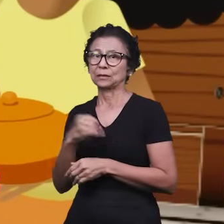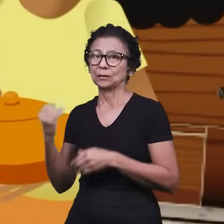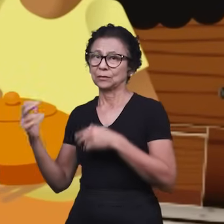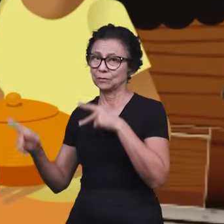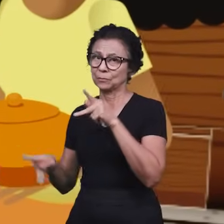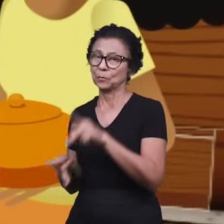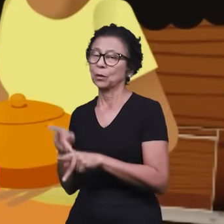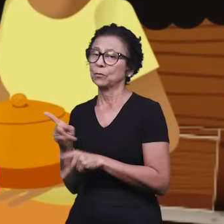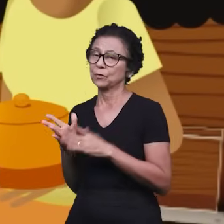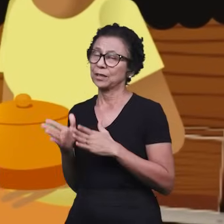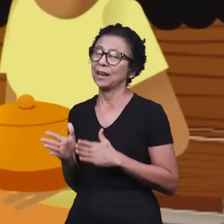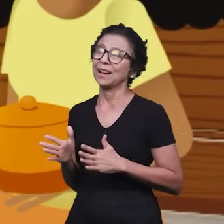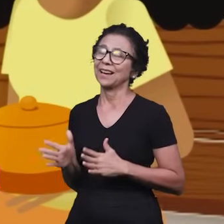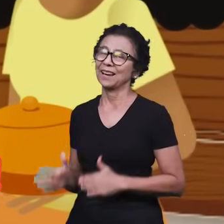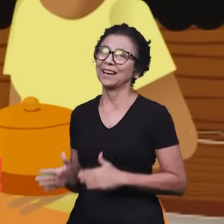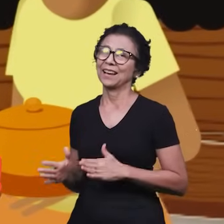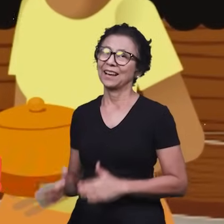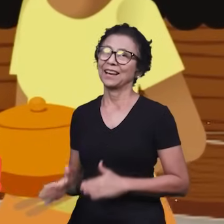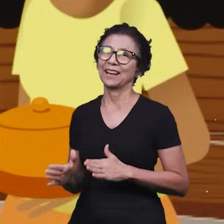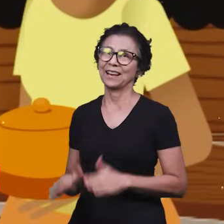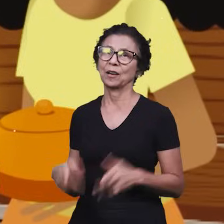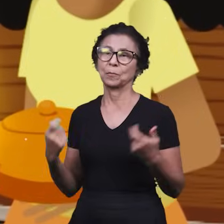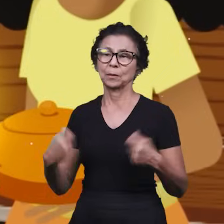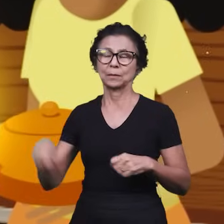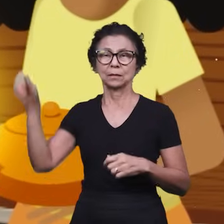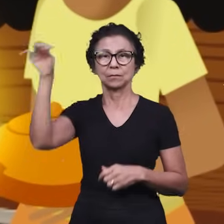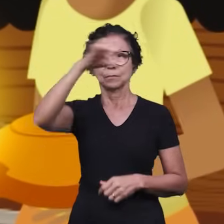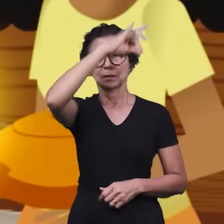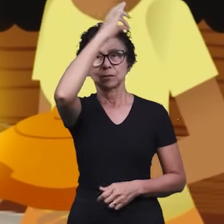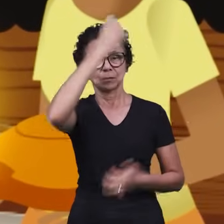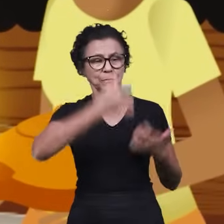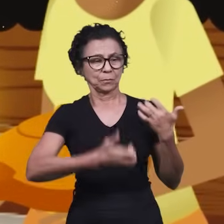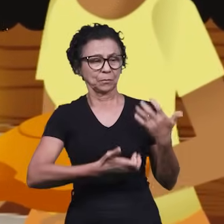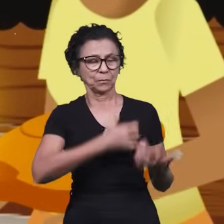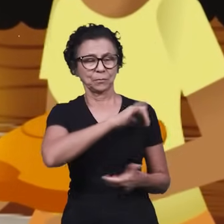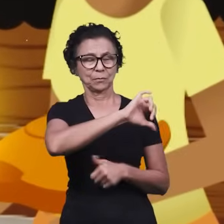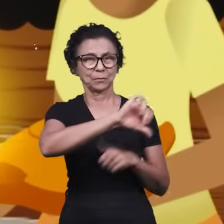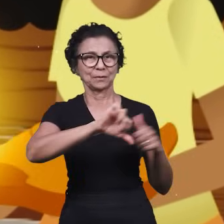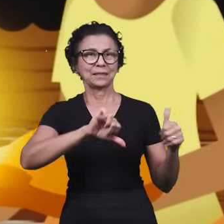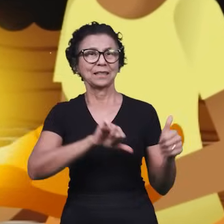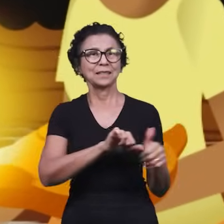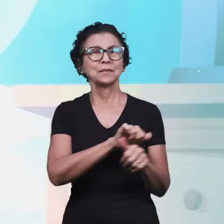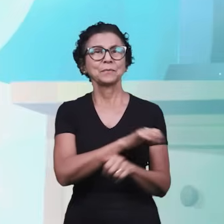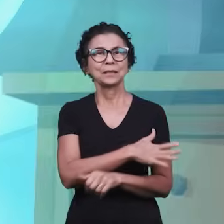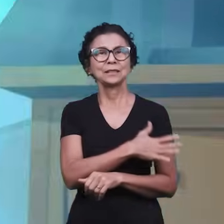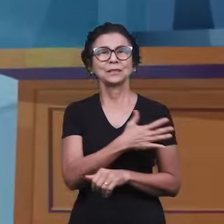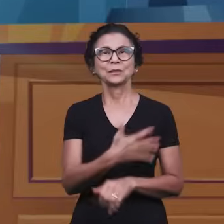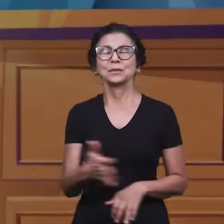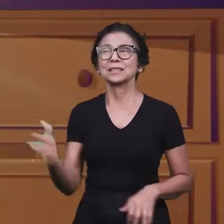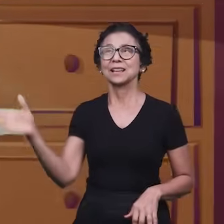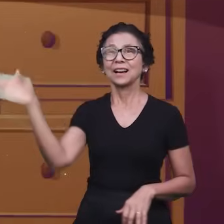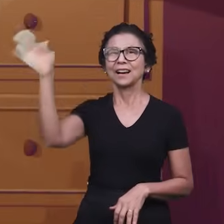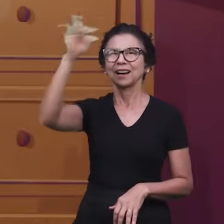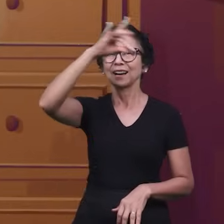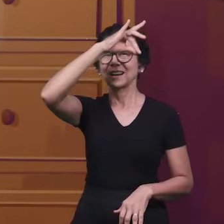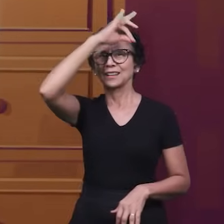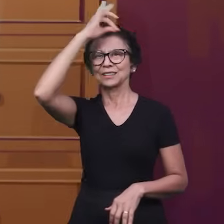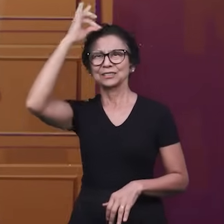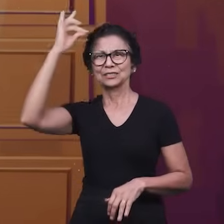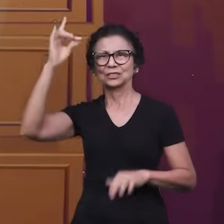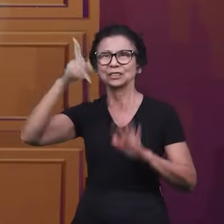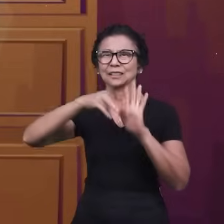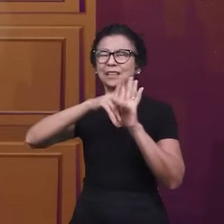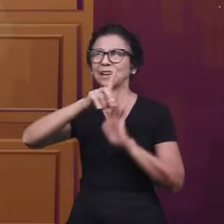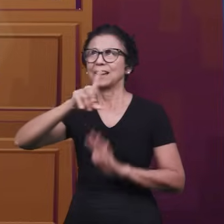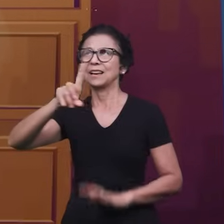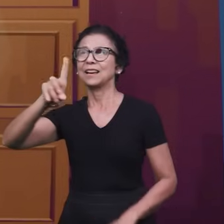e brilha o fogo do Senhor. Brilha em nós o Espírito